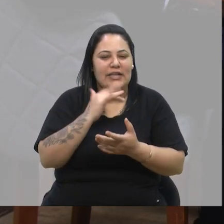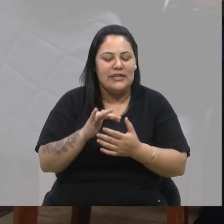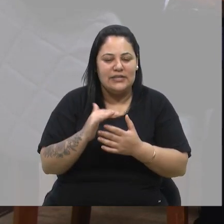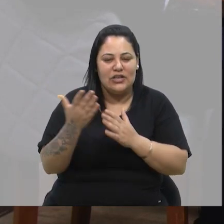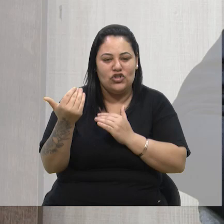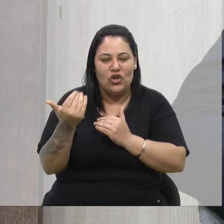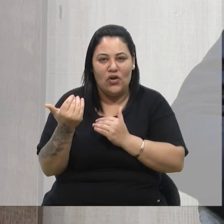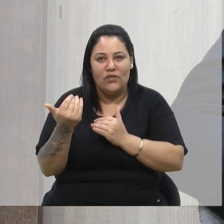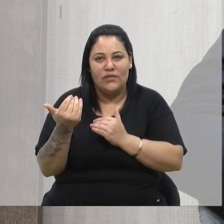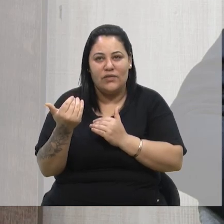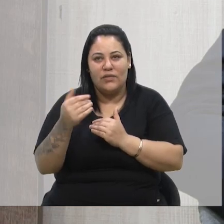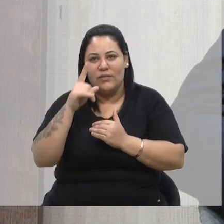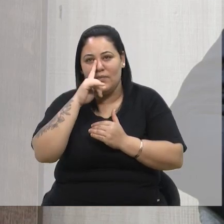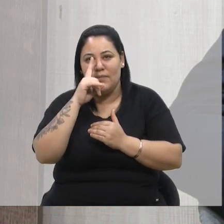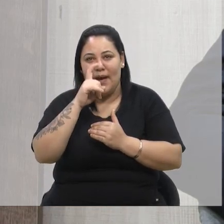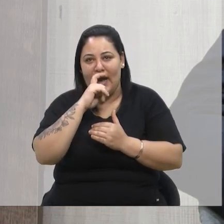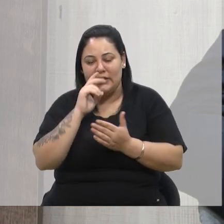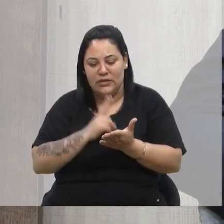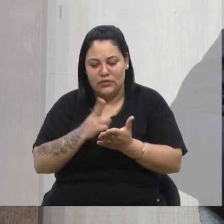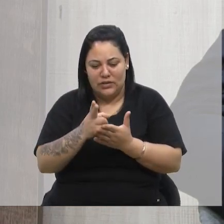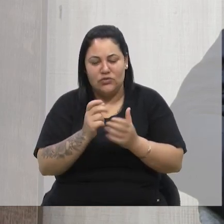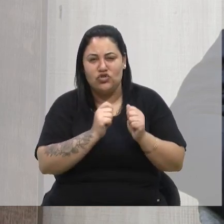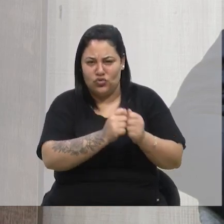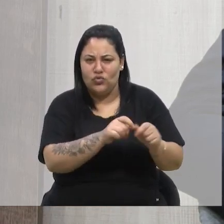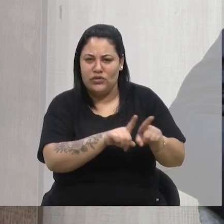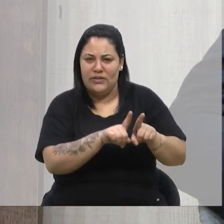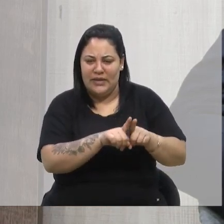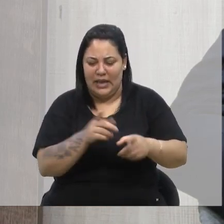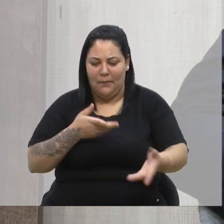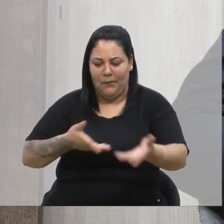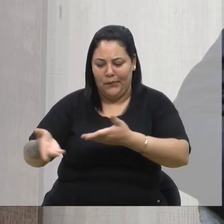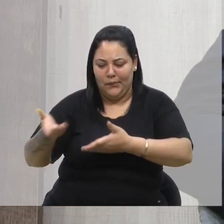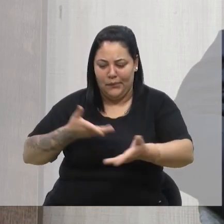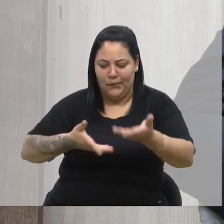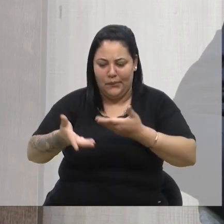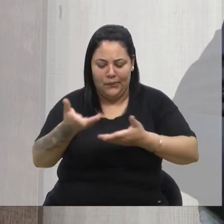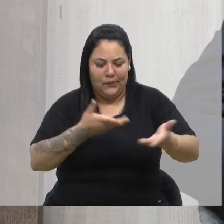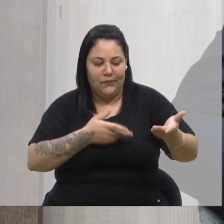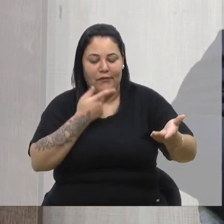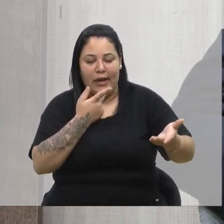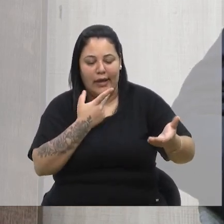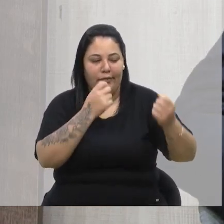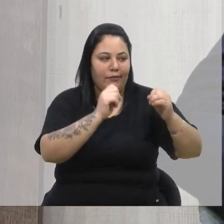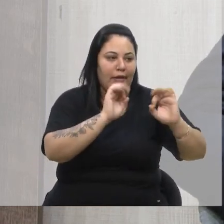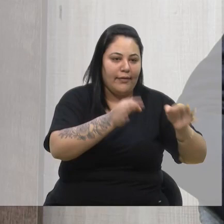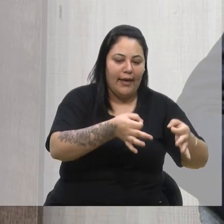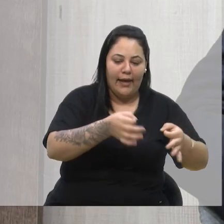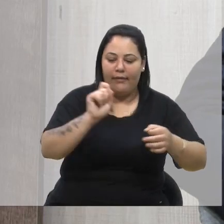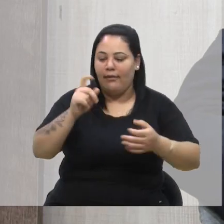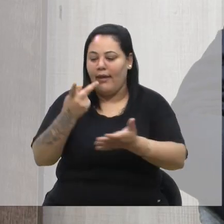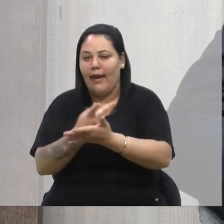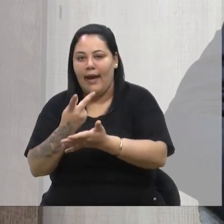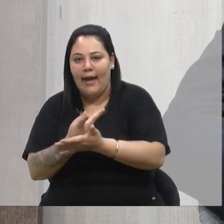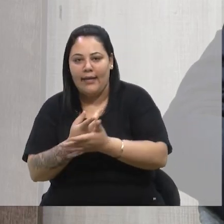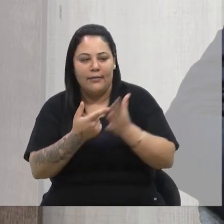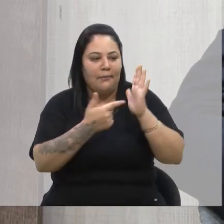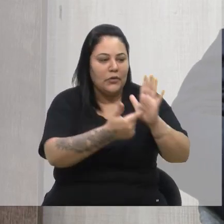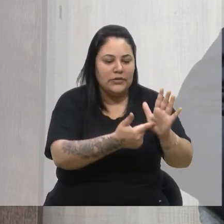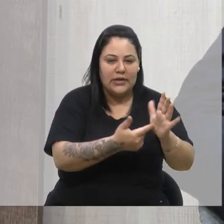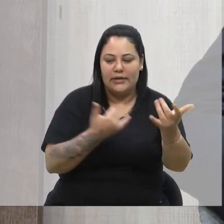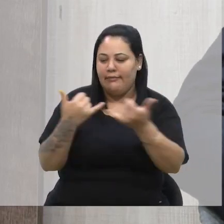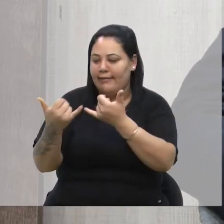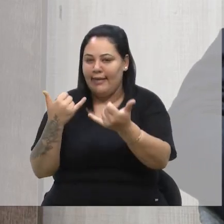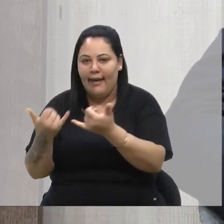crianças e adolescentes, os pais ali estão num processo de mediação. O certo, o errado, apontando